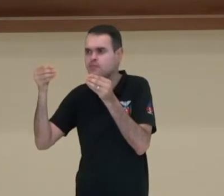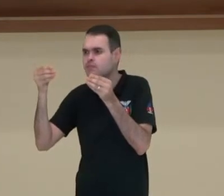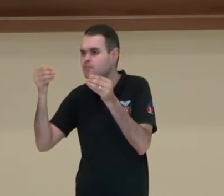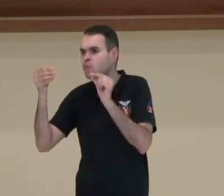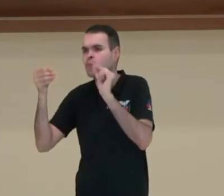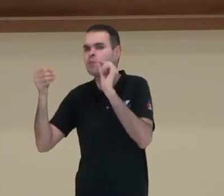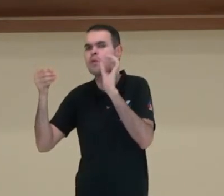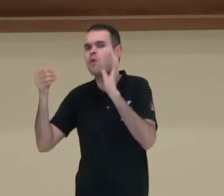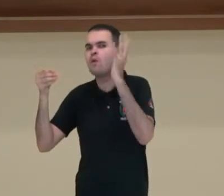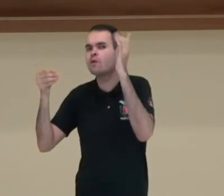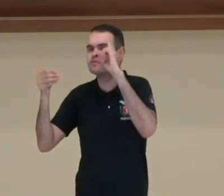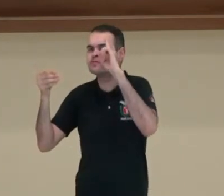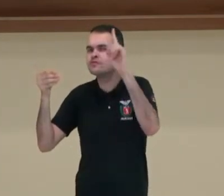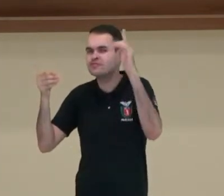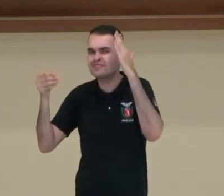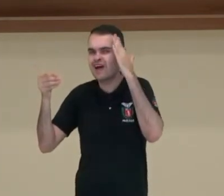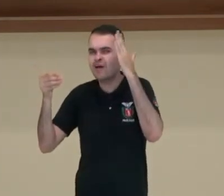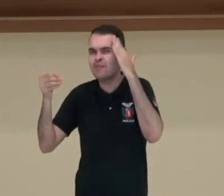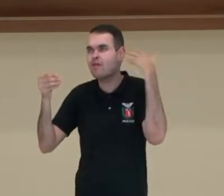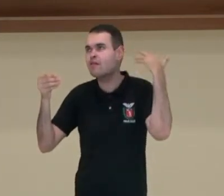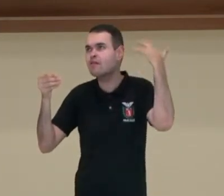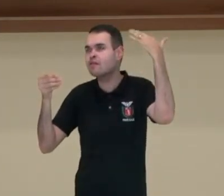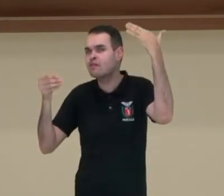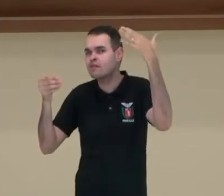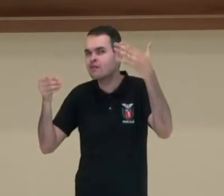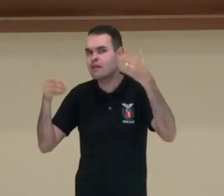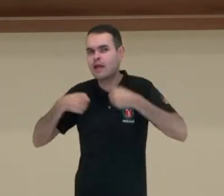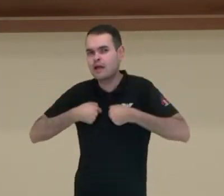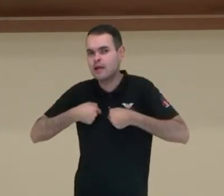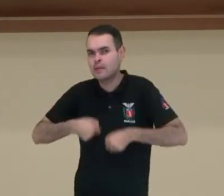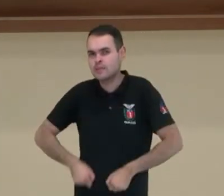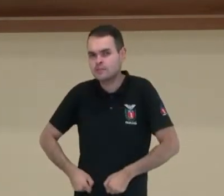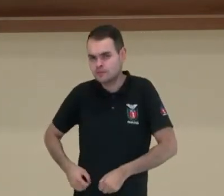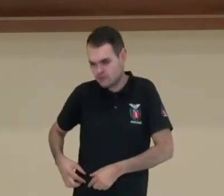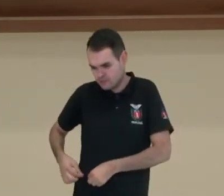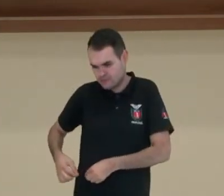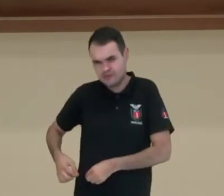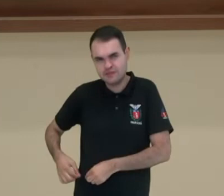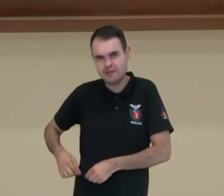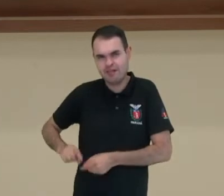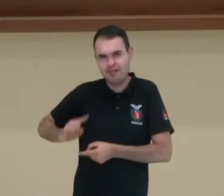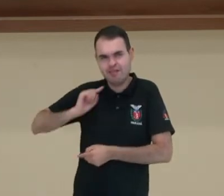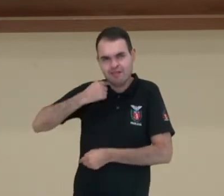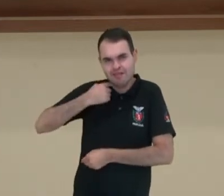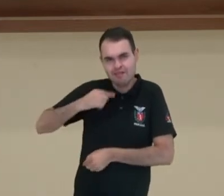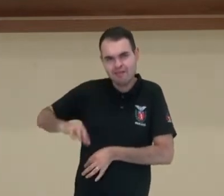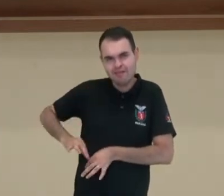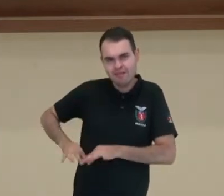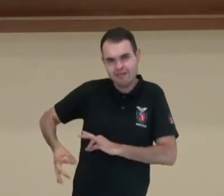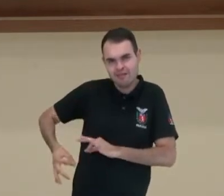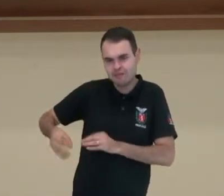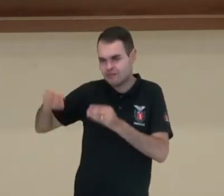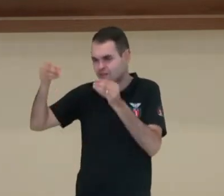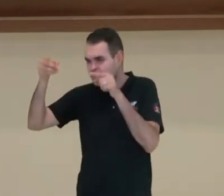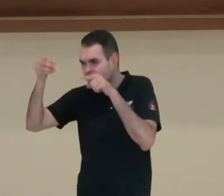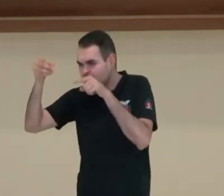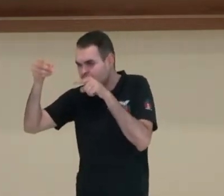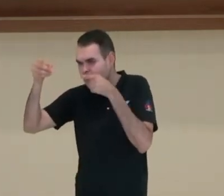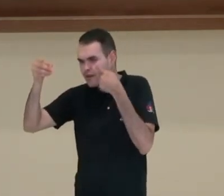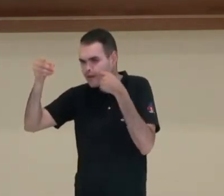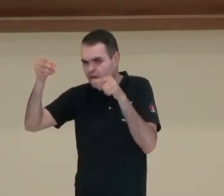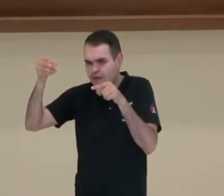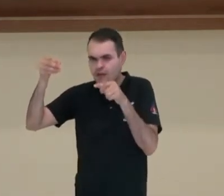naquele dia. Sabe, a camiseta ali meio que surradinha do coleguinha do lado, rasgada, um